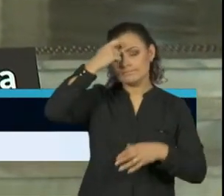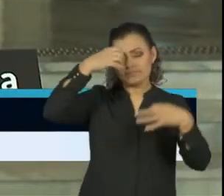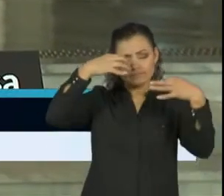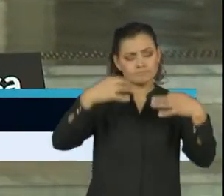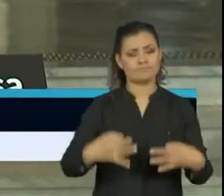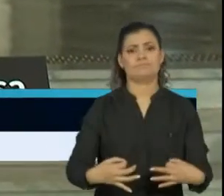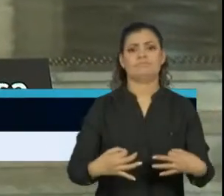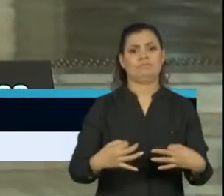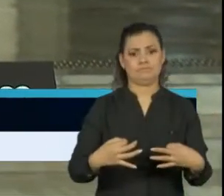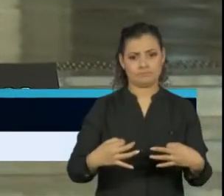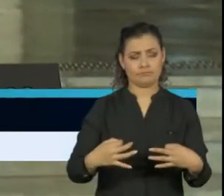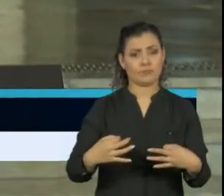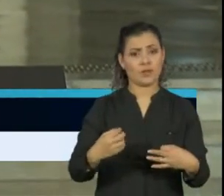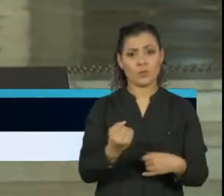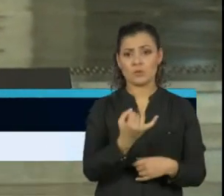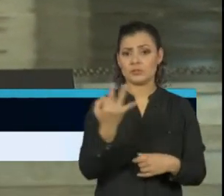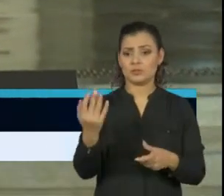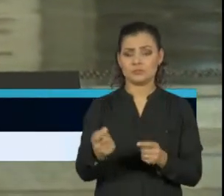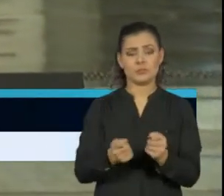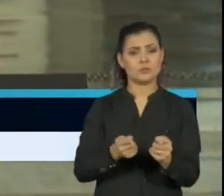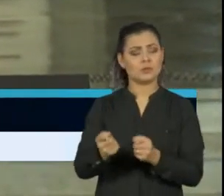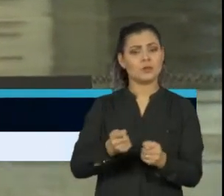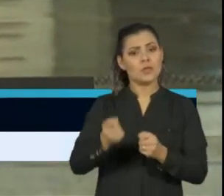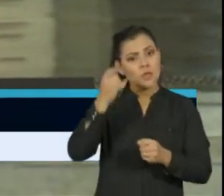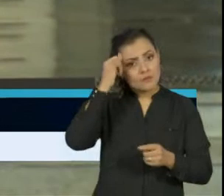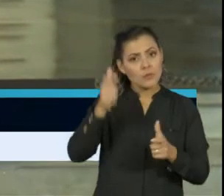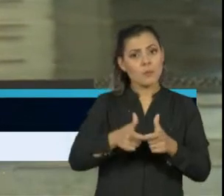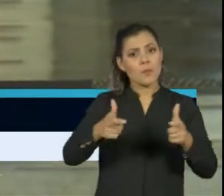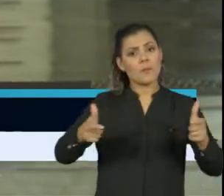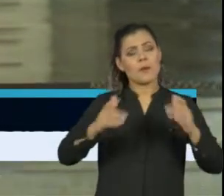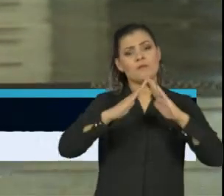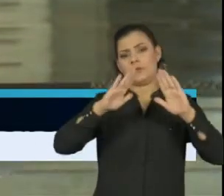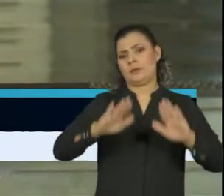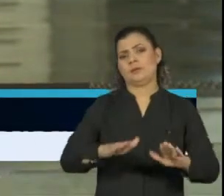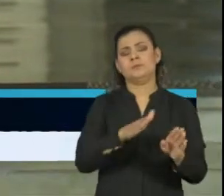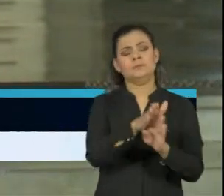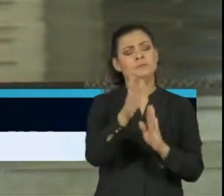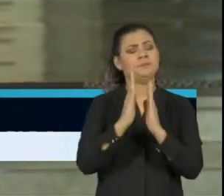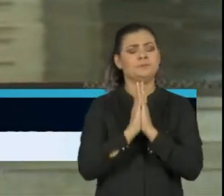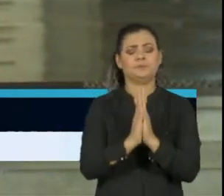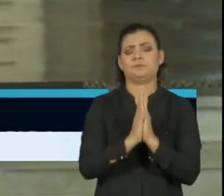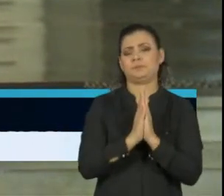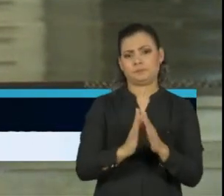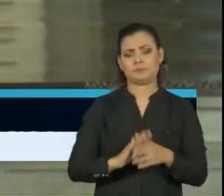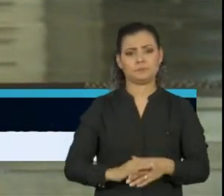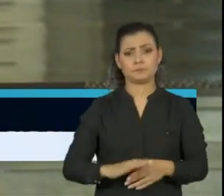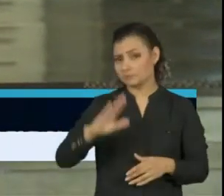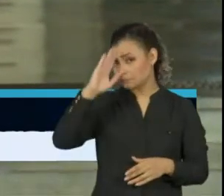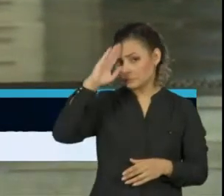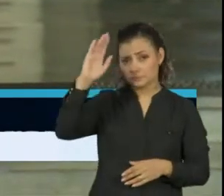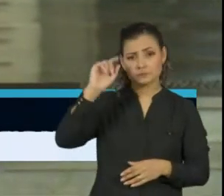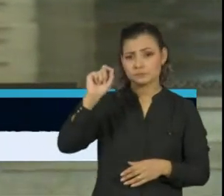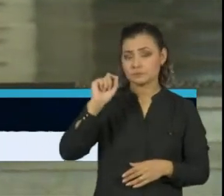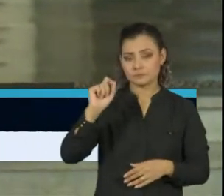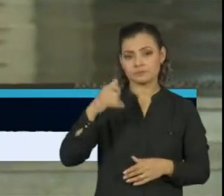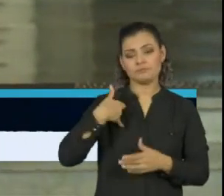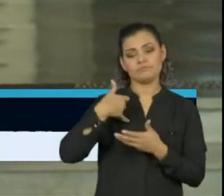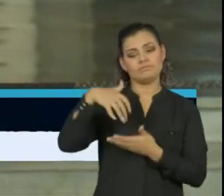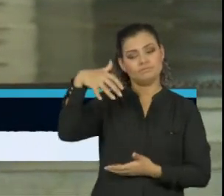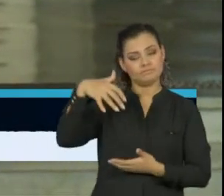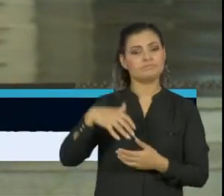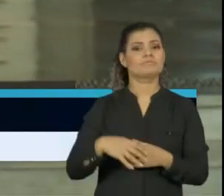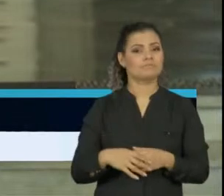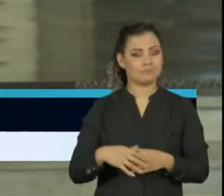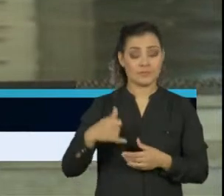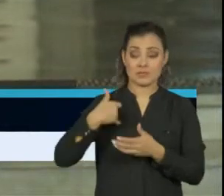ficar nesta maneira de crescimento, o fique em casa. E principalmente dos idosos